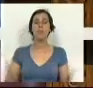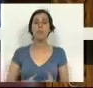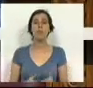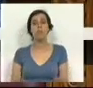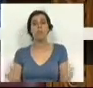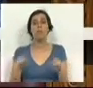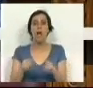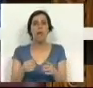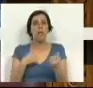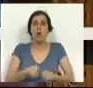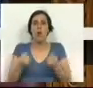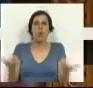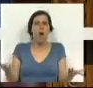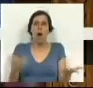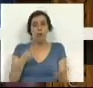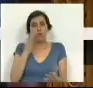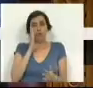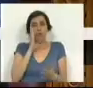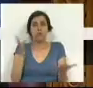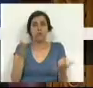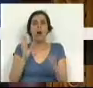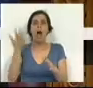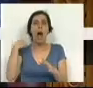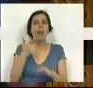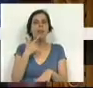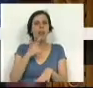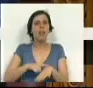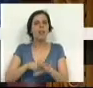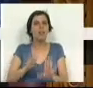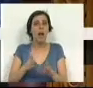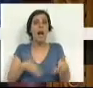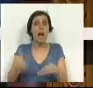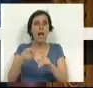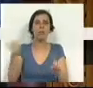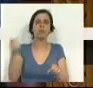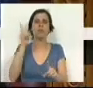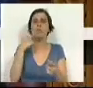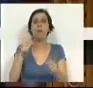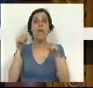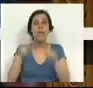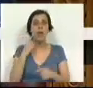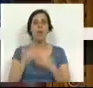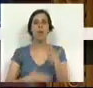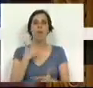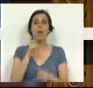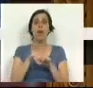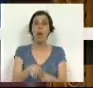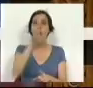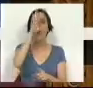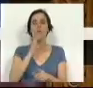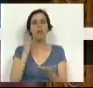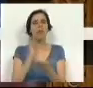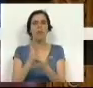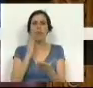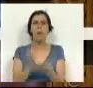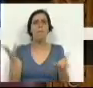É que assim nós não vamos lá, está visto. Já houve mais tempo para perceber que o caminho não é este, não pode ser, isto não pode continuar. Este Governo já